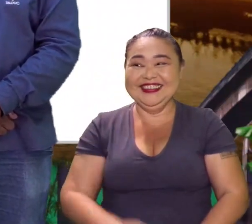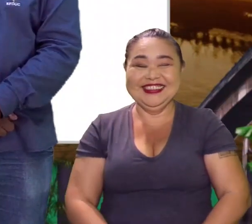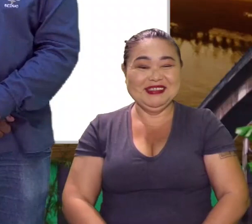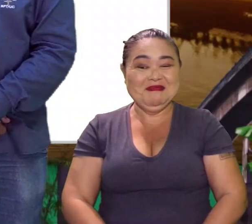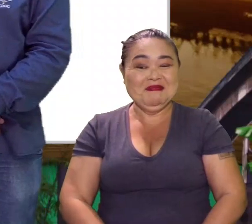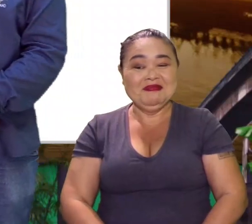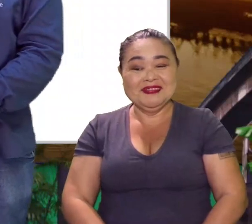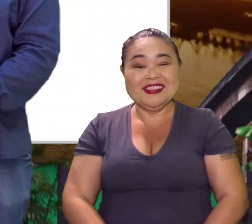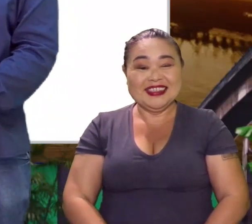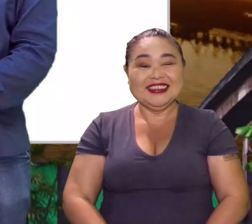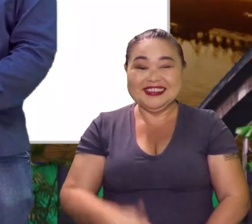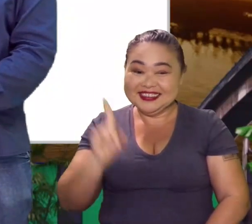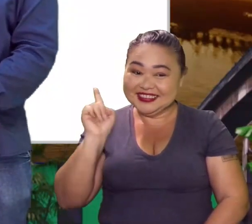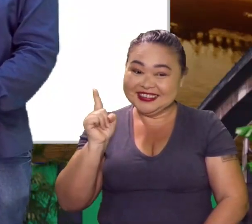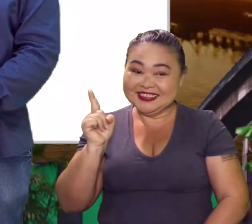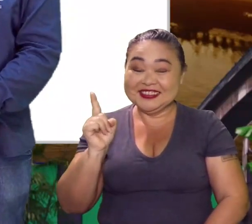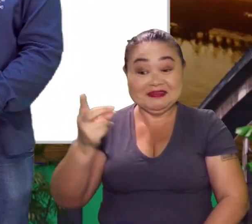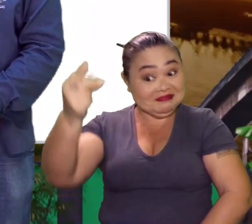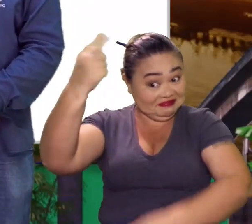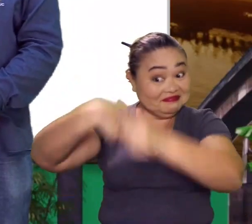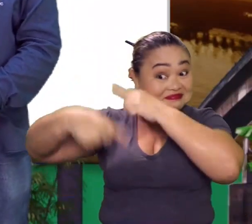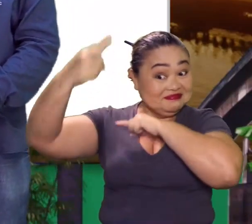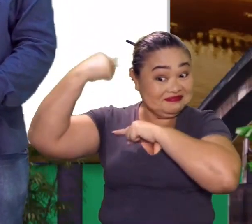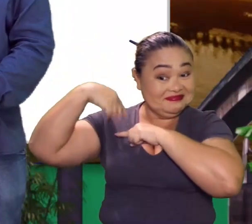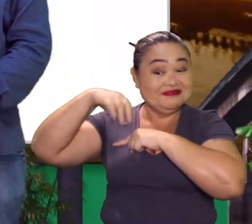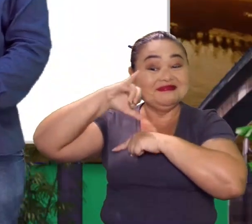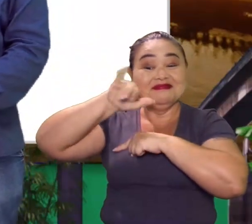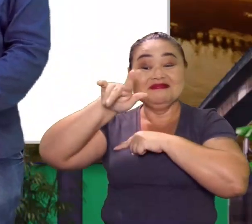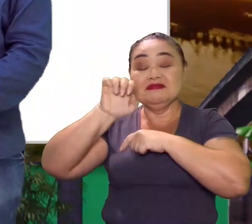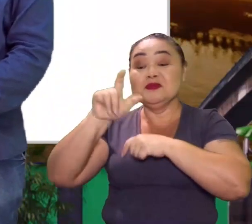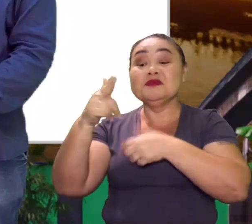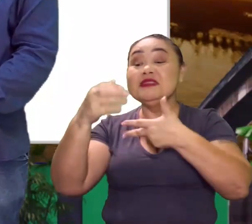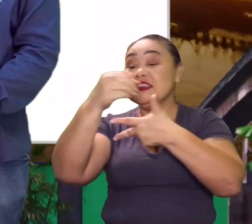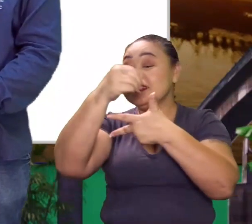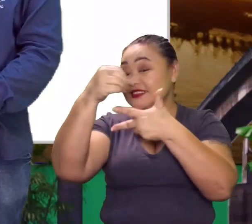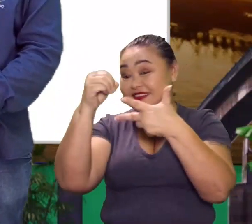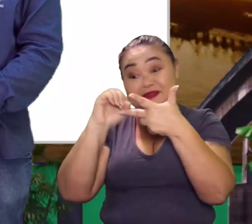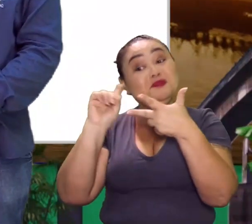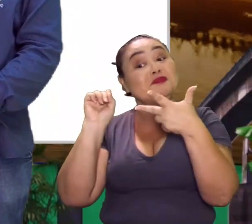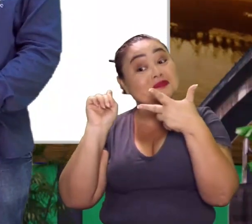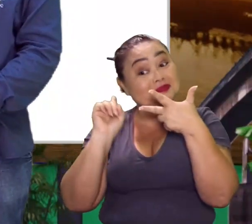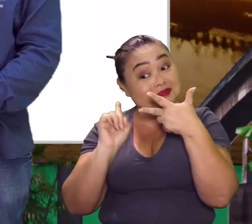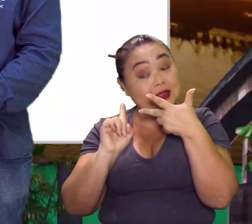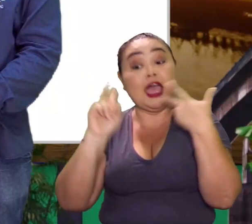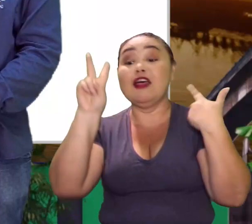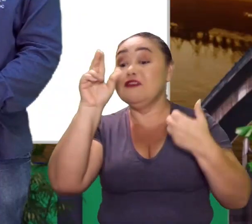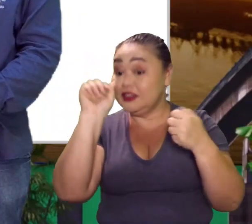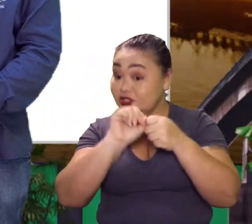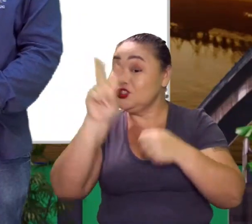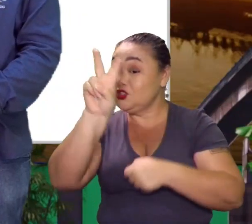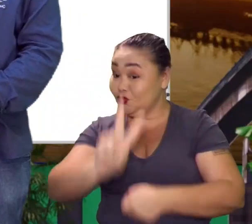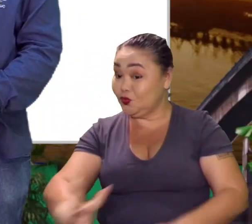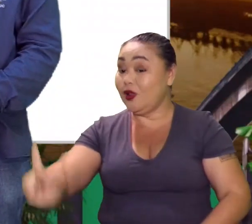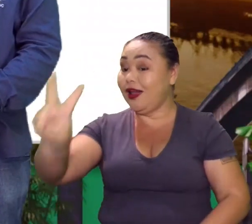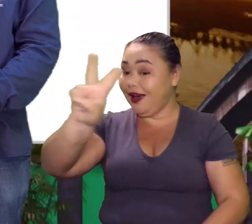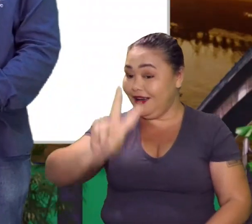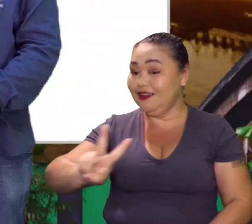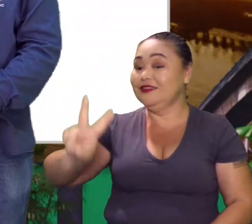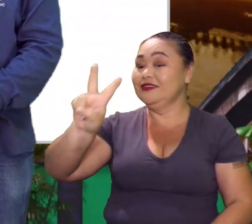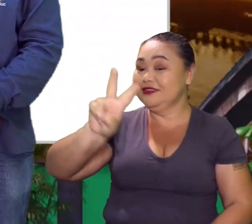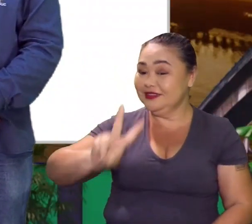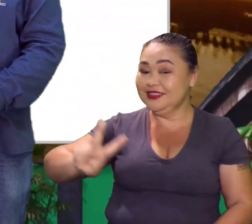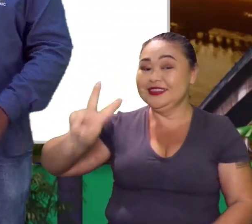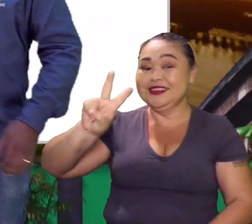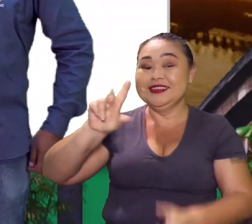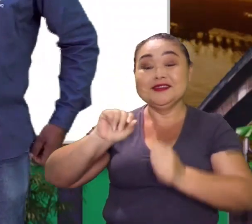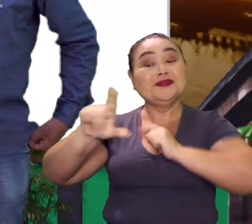mano. Pense, olha só, há muito tempo atrás, não tinha Enem, cara. Era vestibular. Você